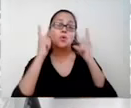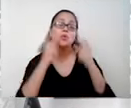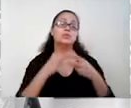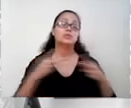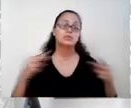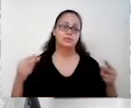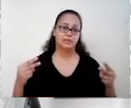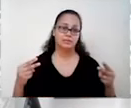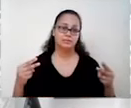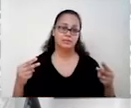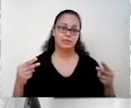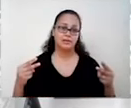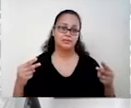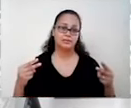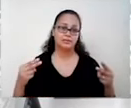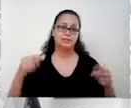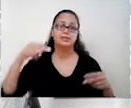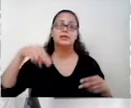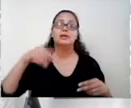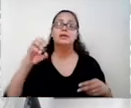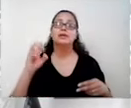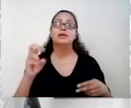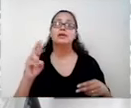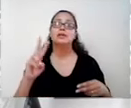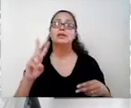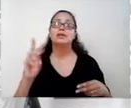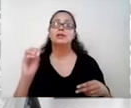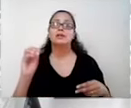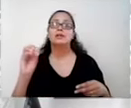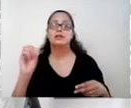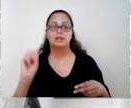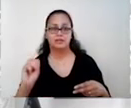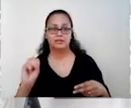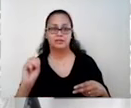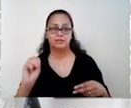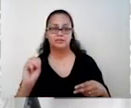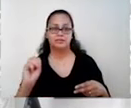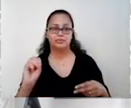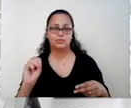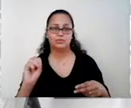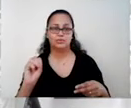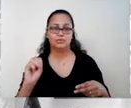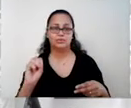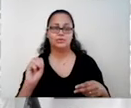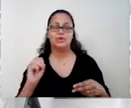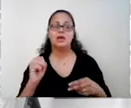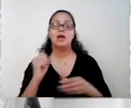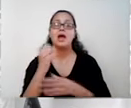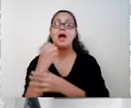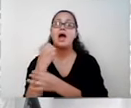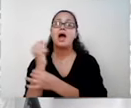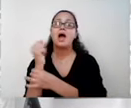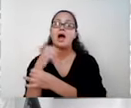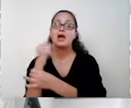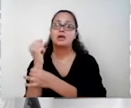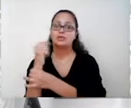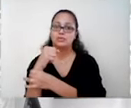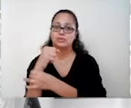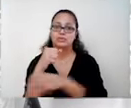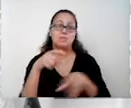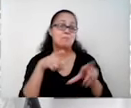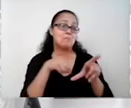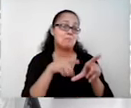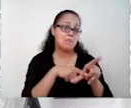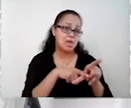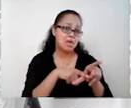membros articulados. Artros significa articulação, podes significa pés, pernas. Esses